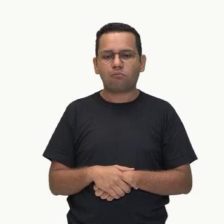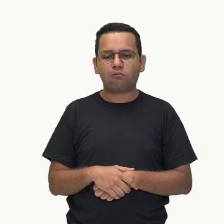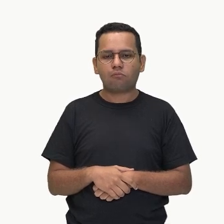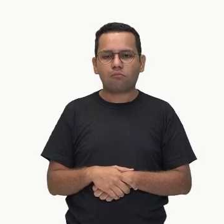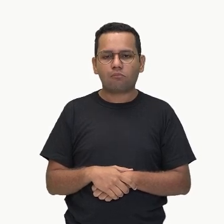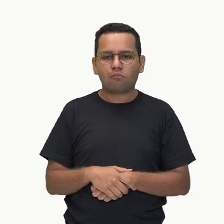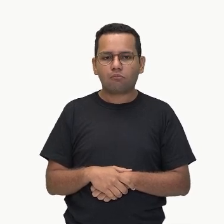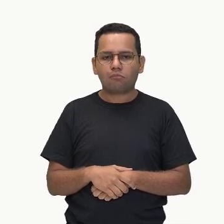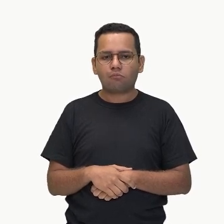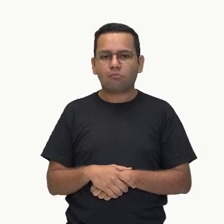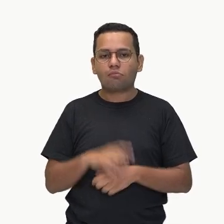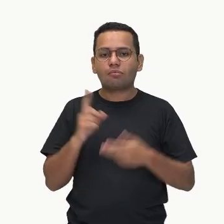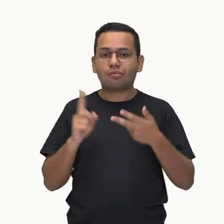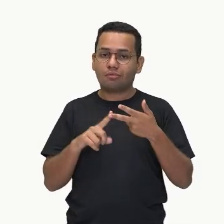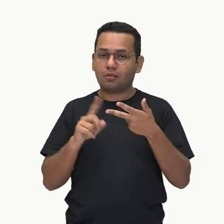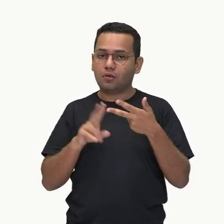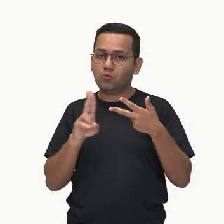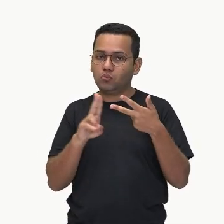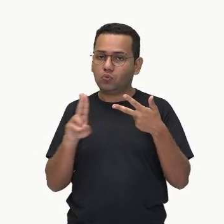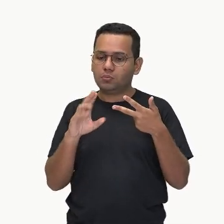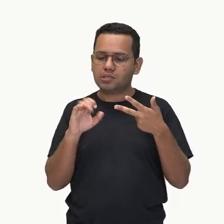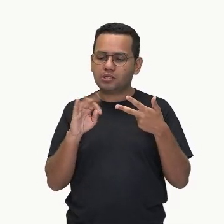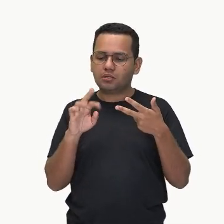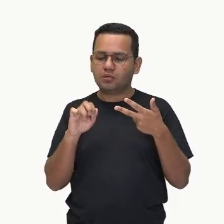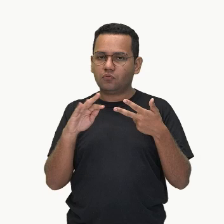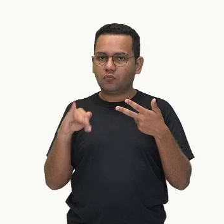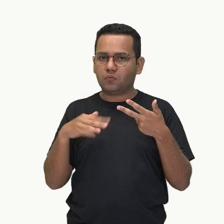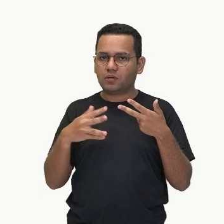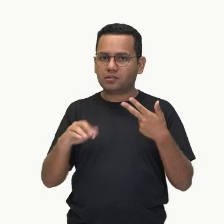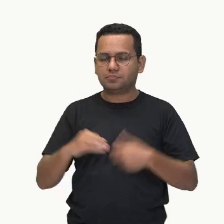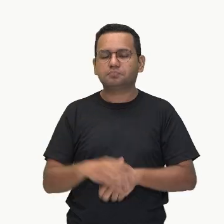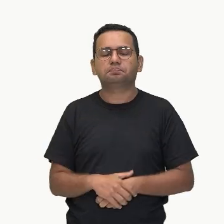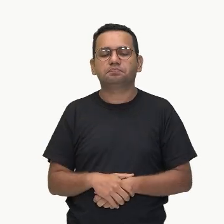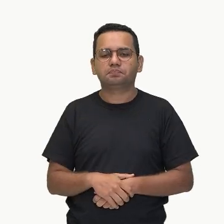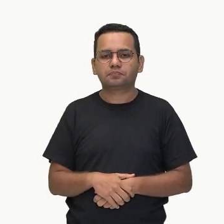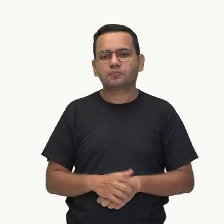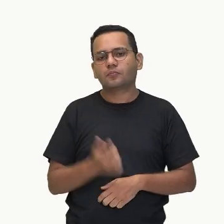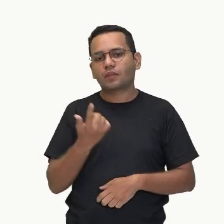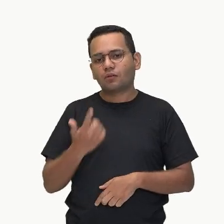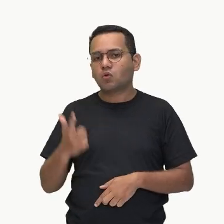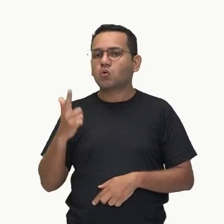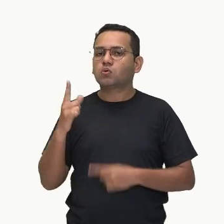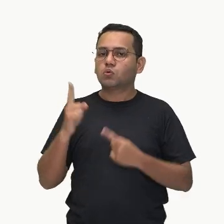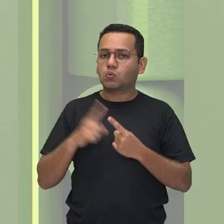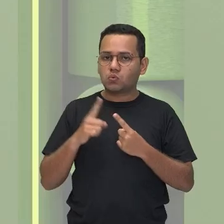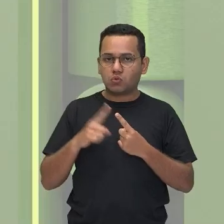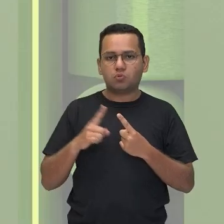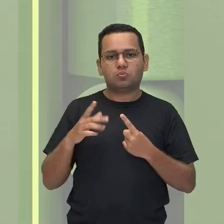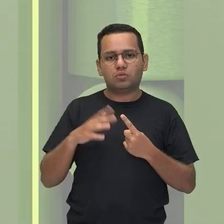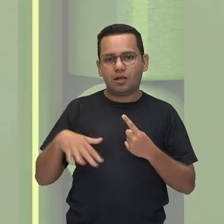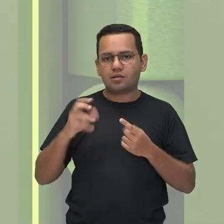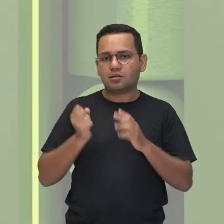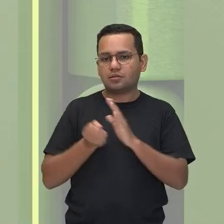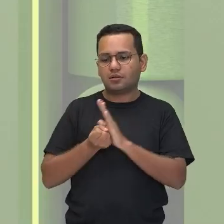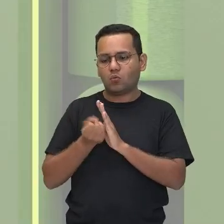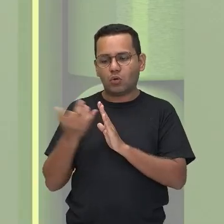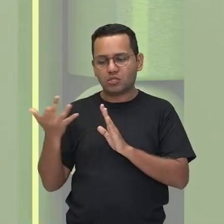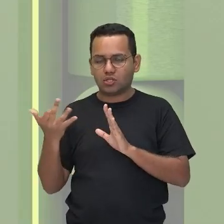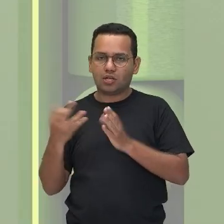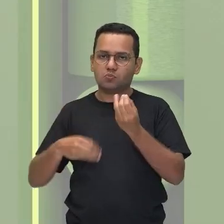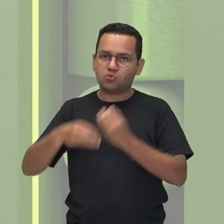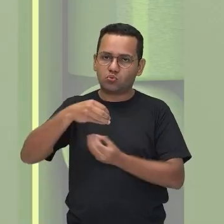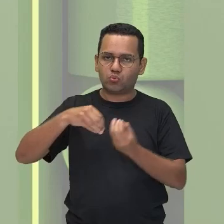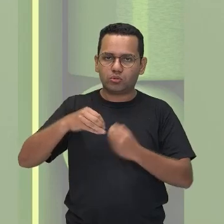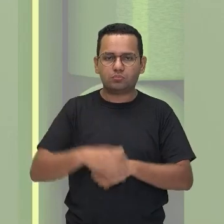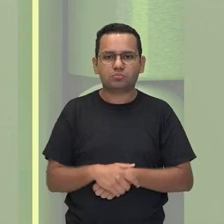de centrifugação, tá bom? Um outro método de separação de misturas heterogêneas, tá bom? Atenção